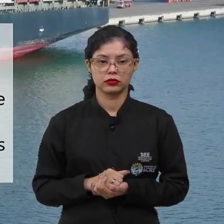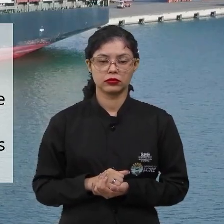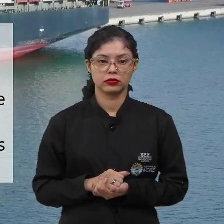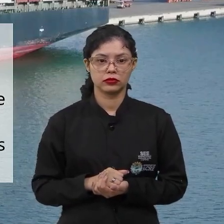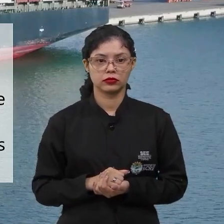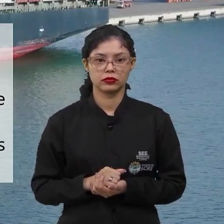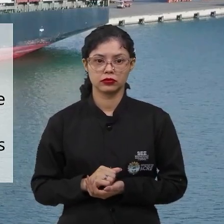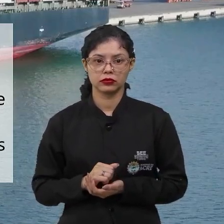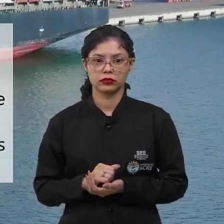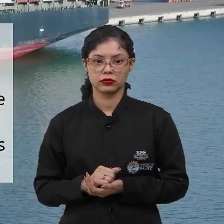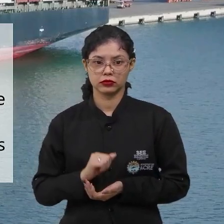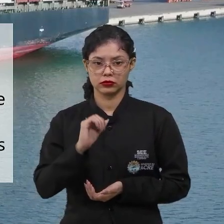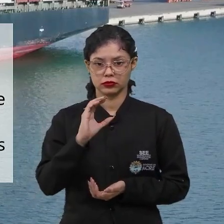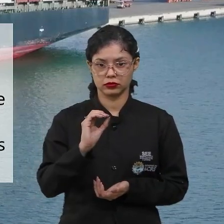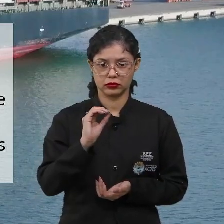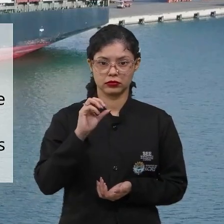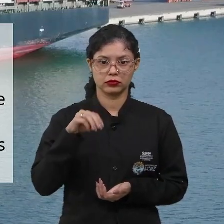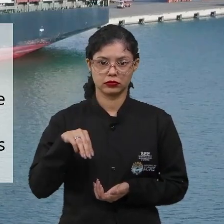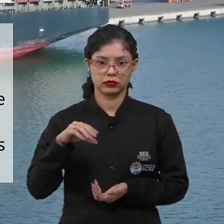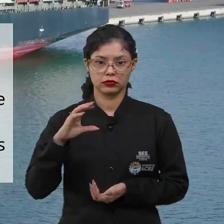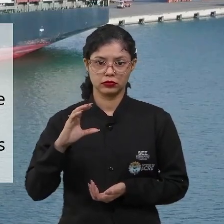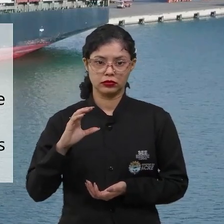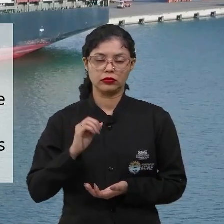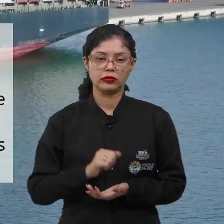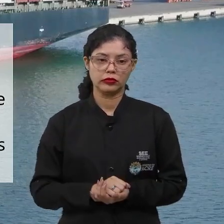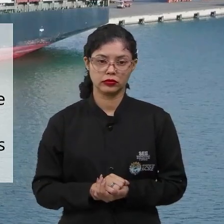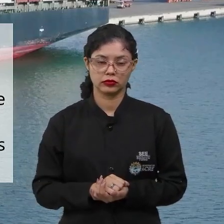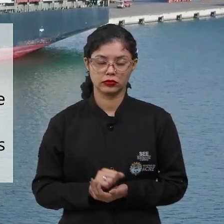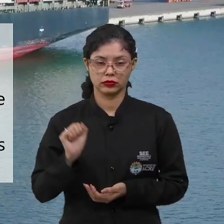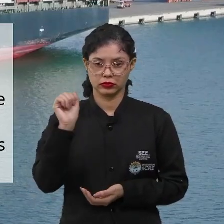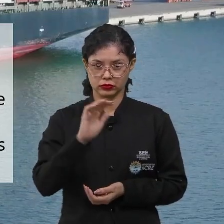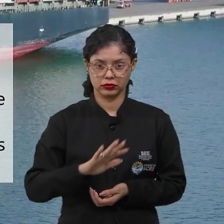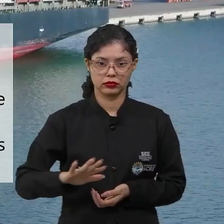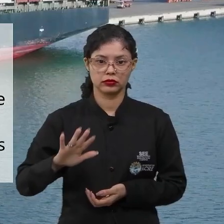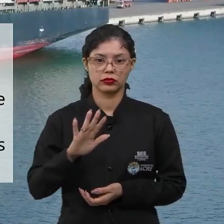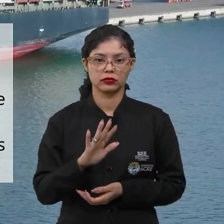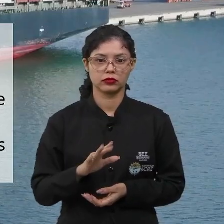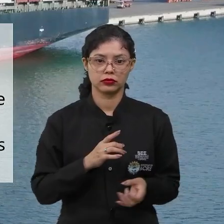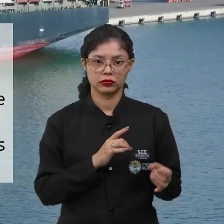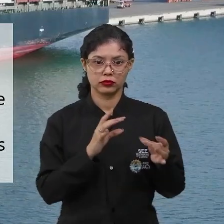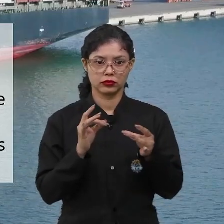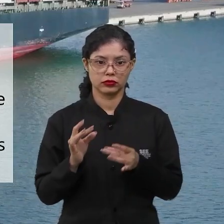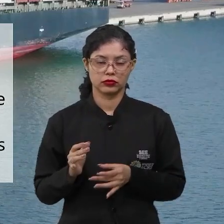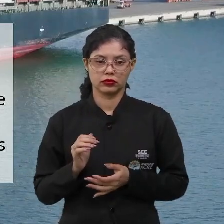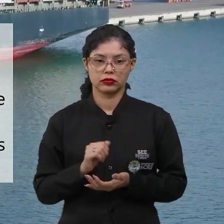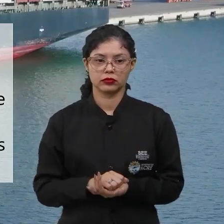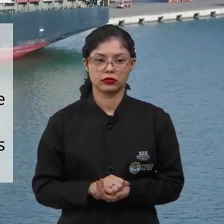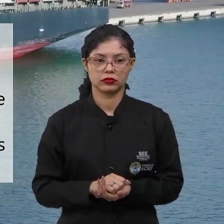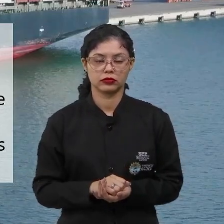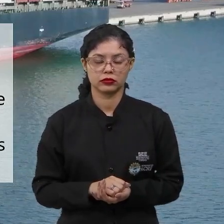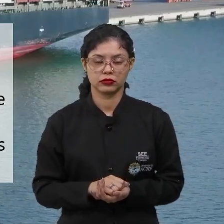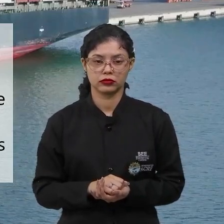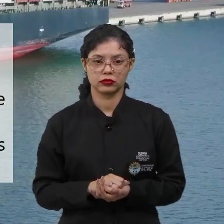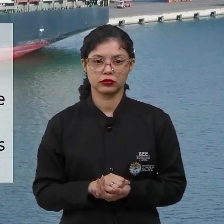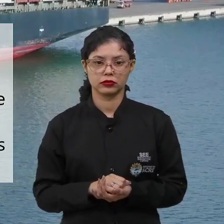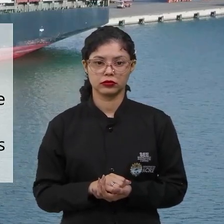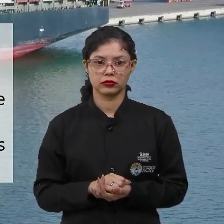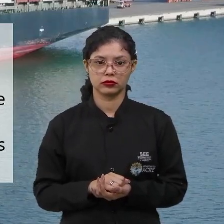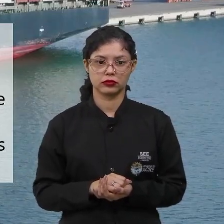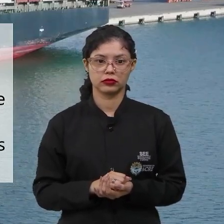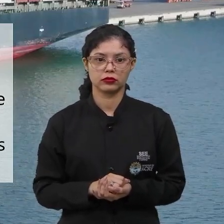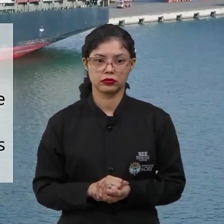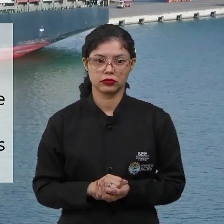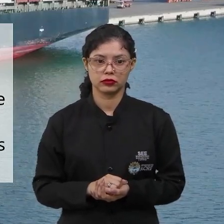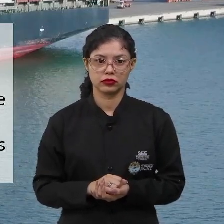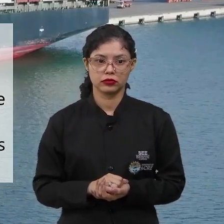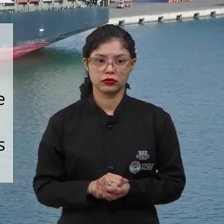Unidas, e a OMC, que é a Organização Mundial do Comércio. Então, esses